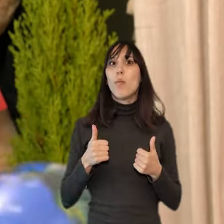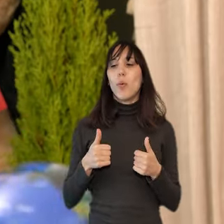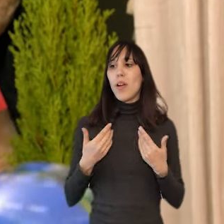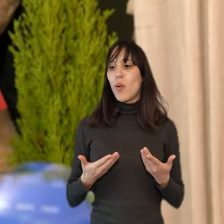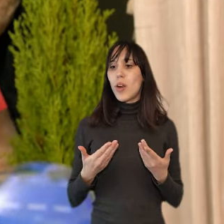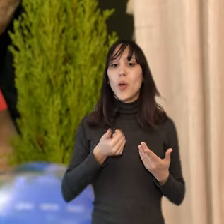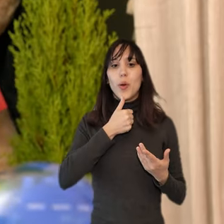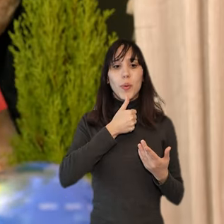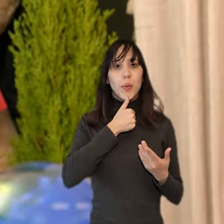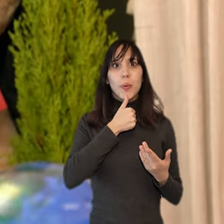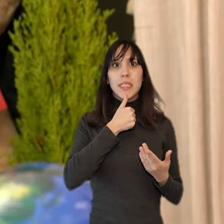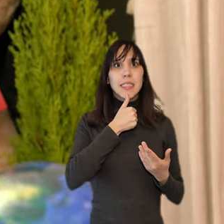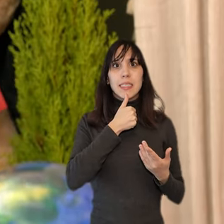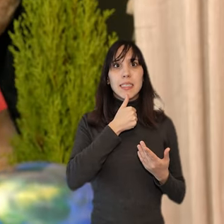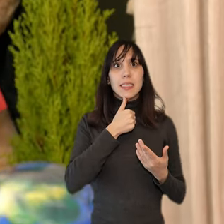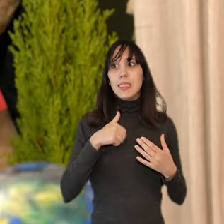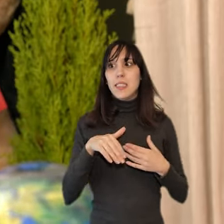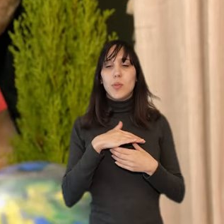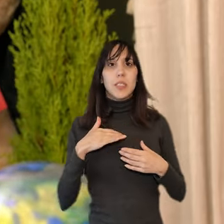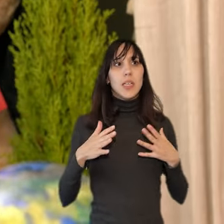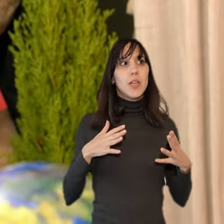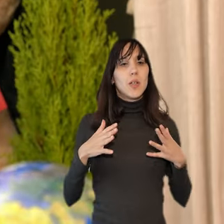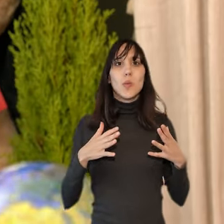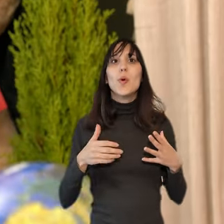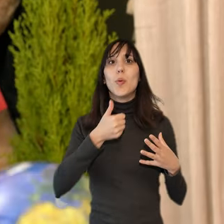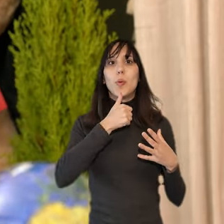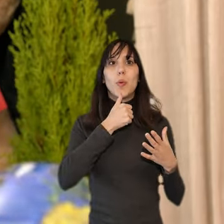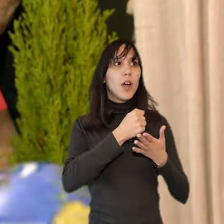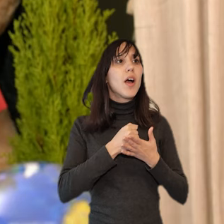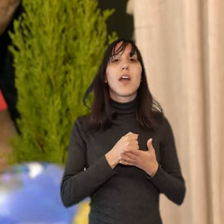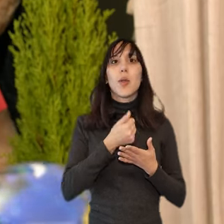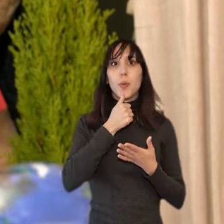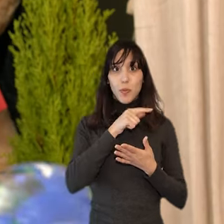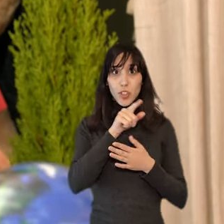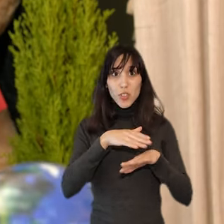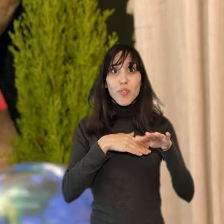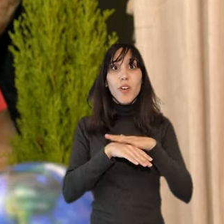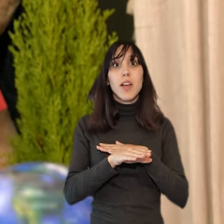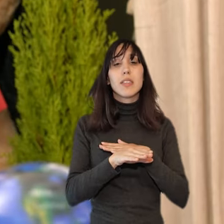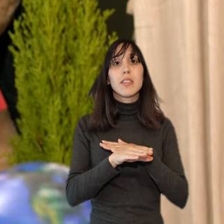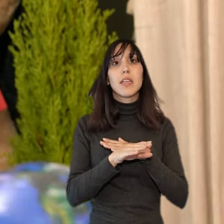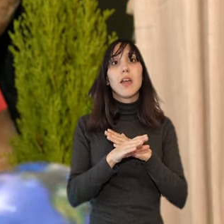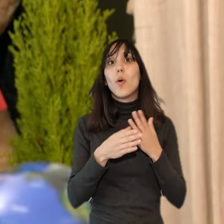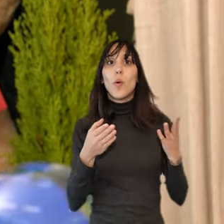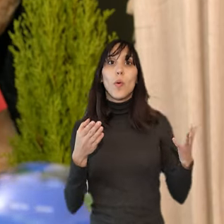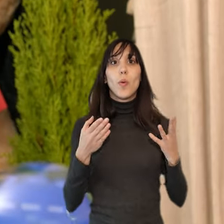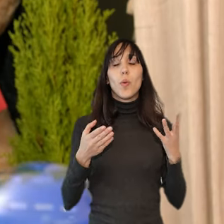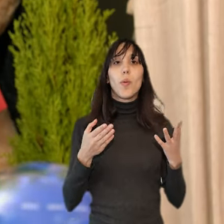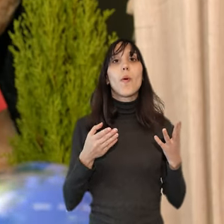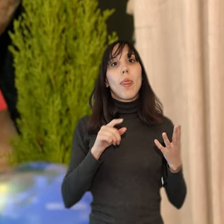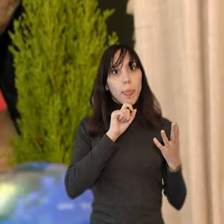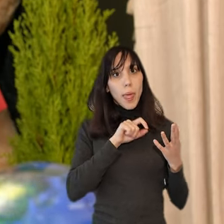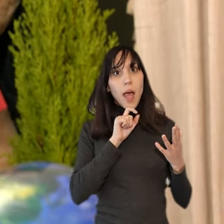agora eh não é estou nesta situação não tenho Quem Me acompanhe vocês fazem este portanto temos e a